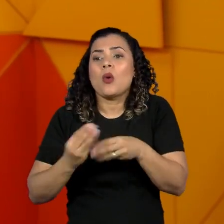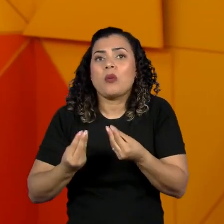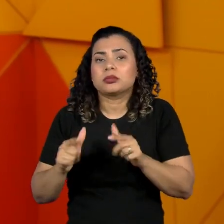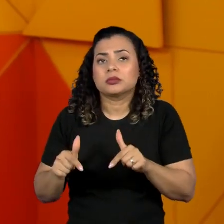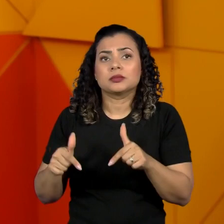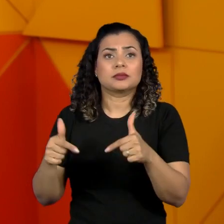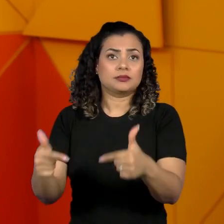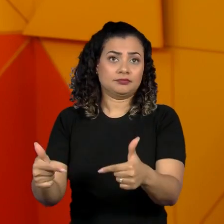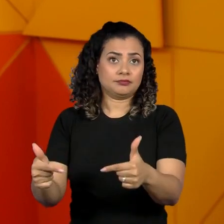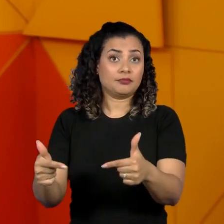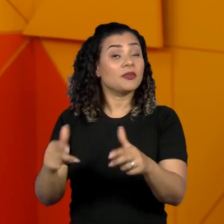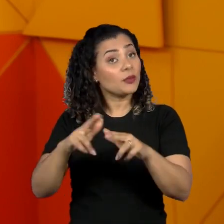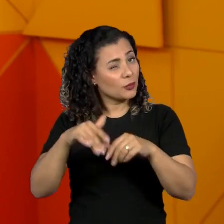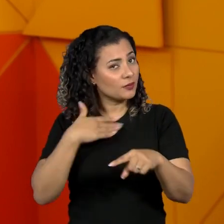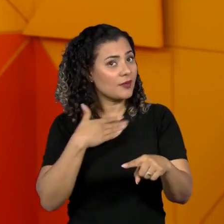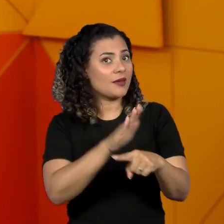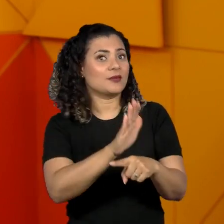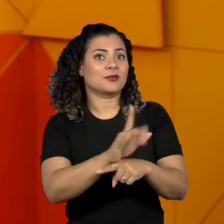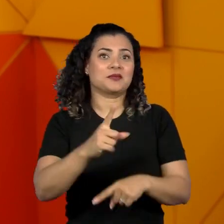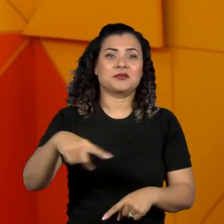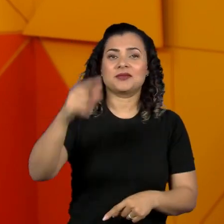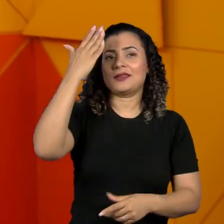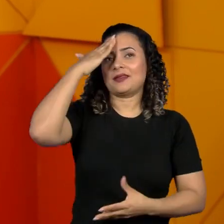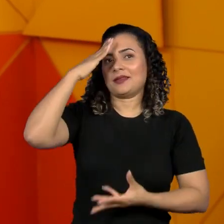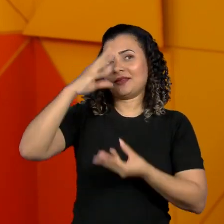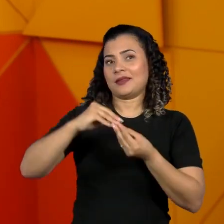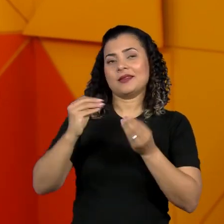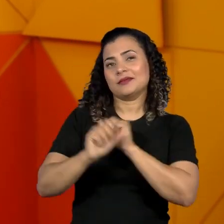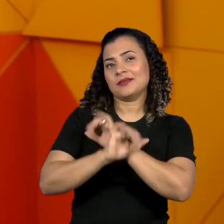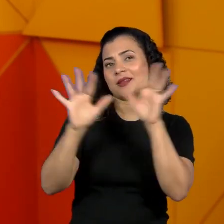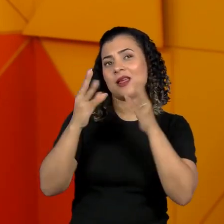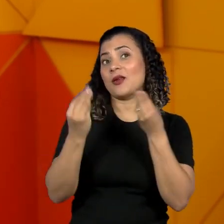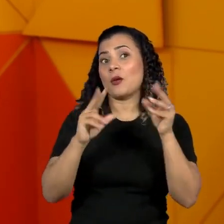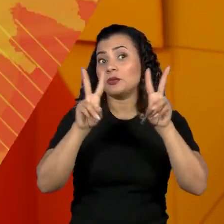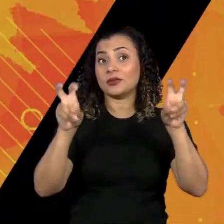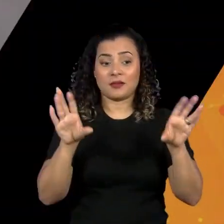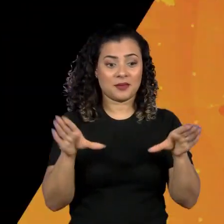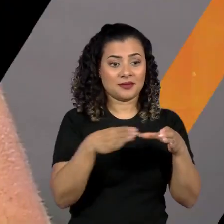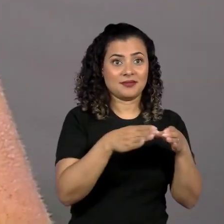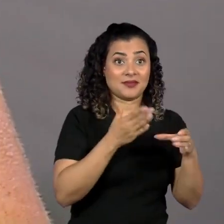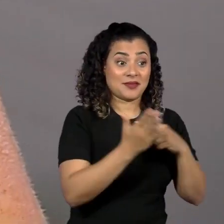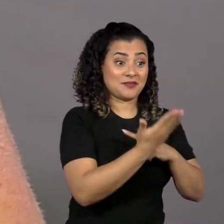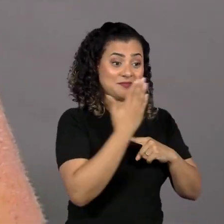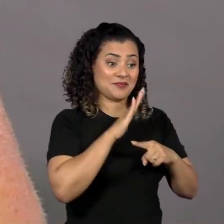funciona. A gente vai dar uma ajudinha para você entender melhor o que, que estamos falando.